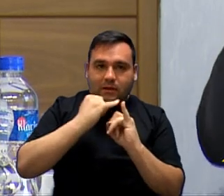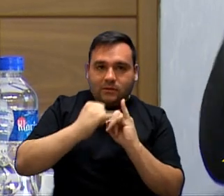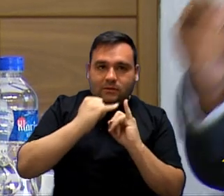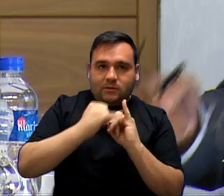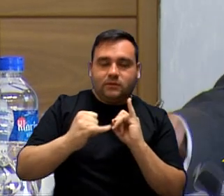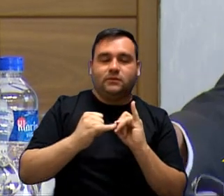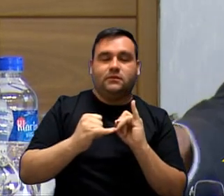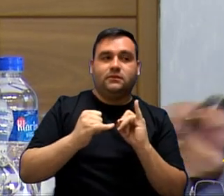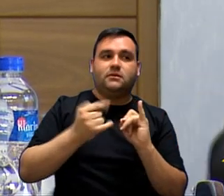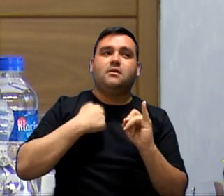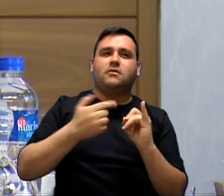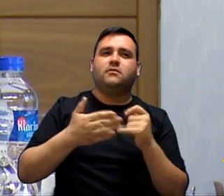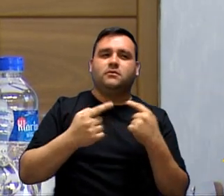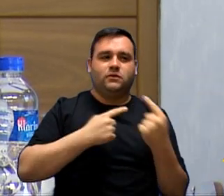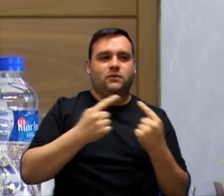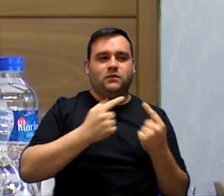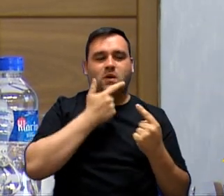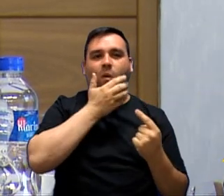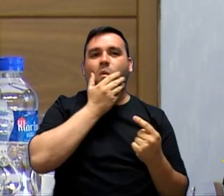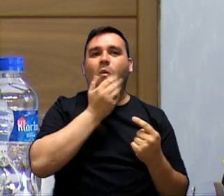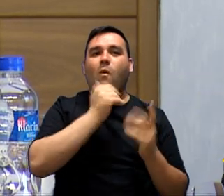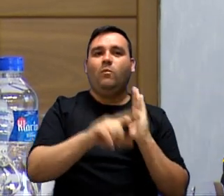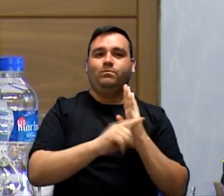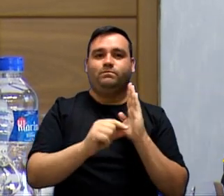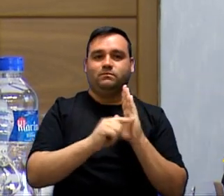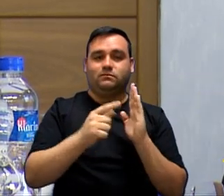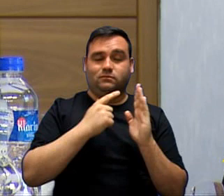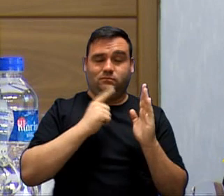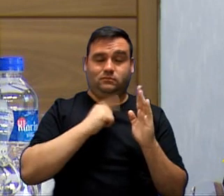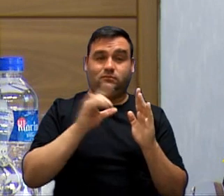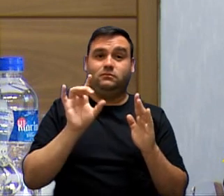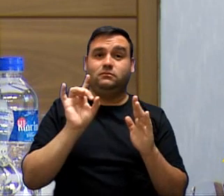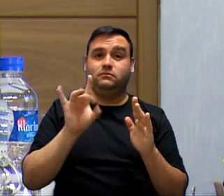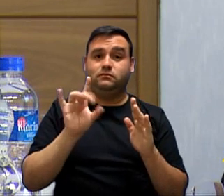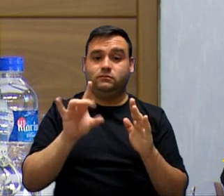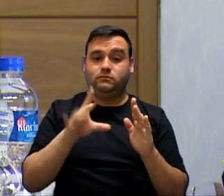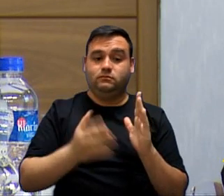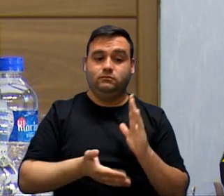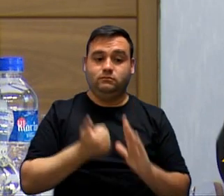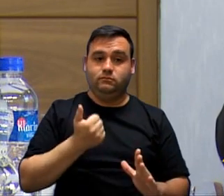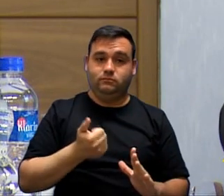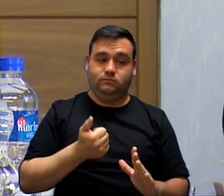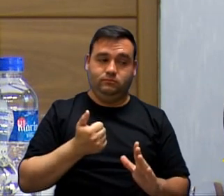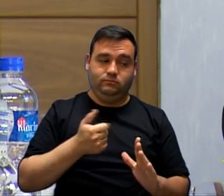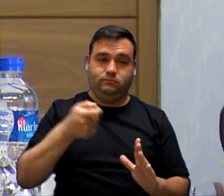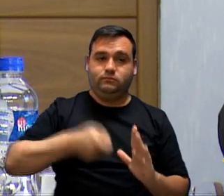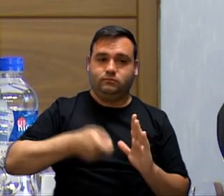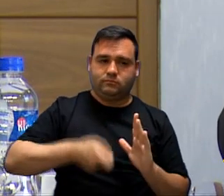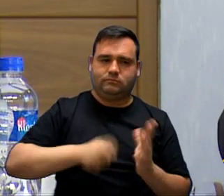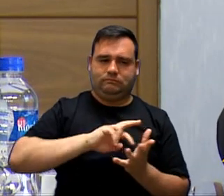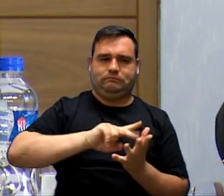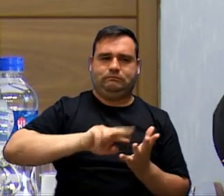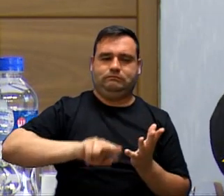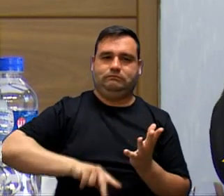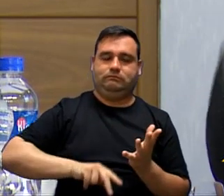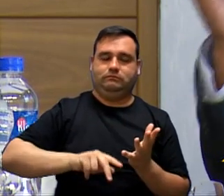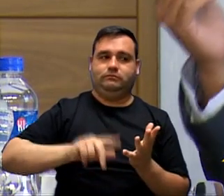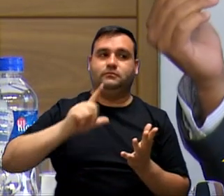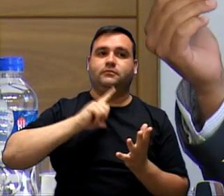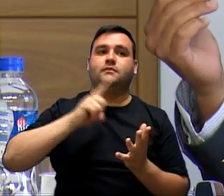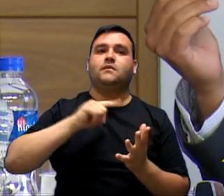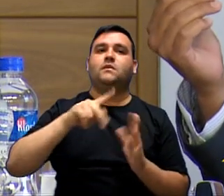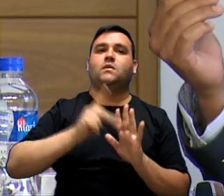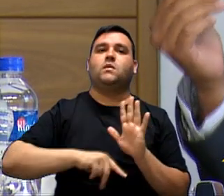parcial, eu falei com o autor, está apenas tirando as obrigatoriedades que